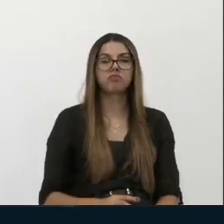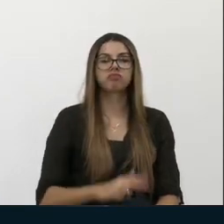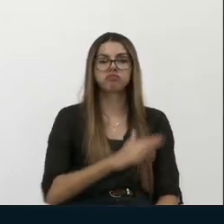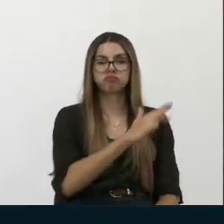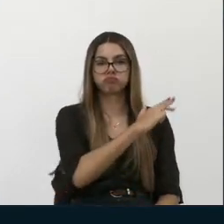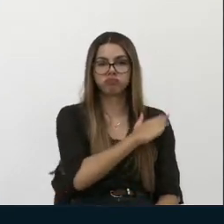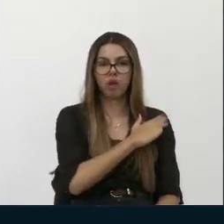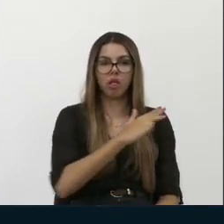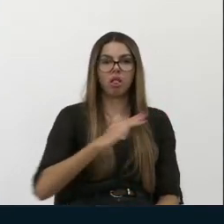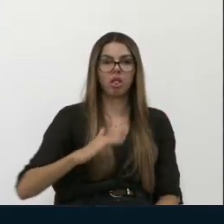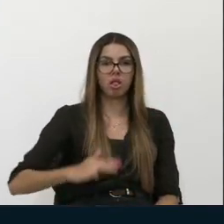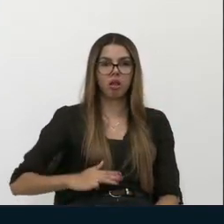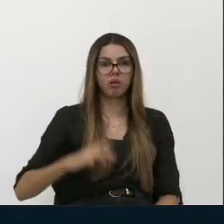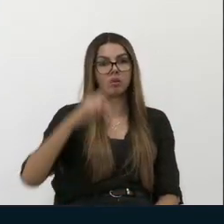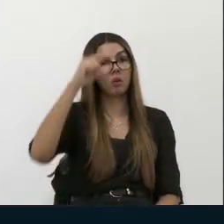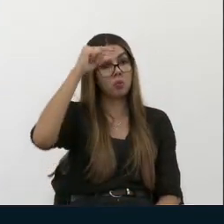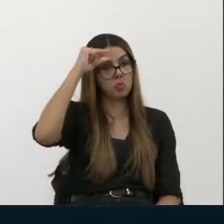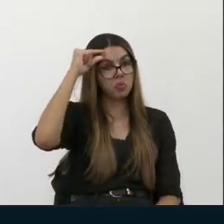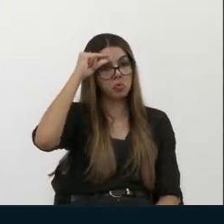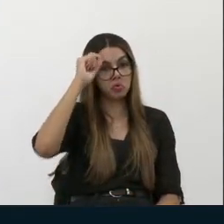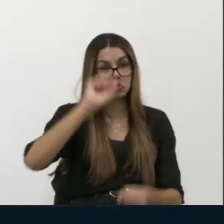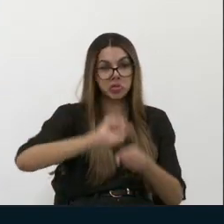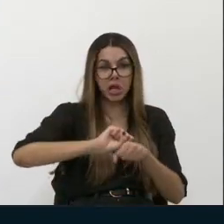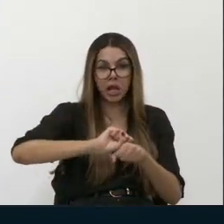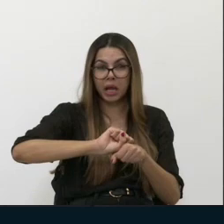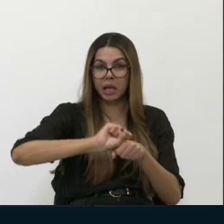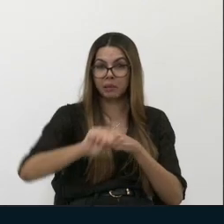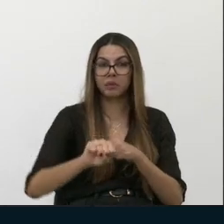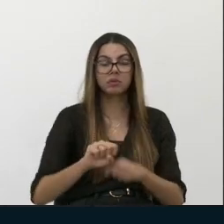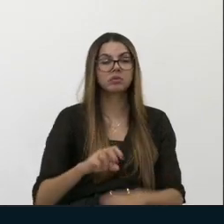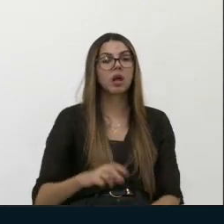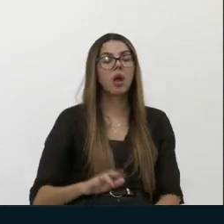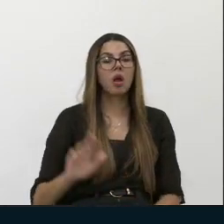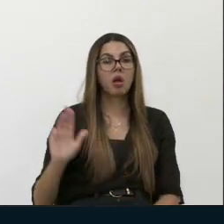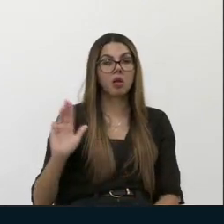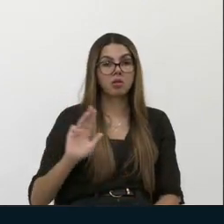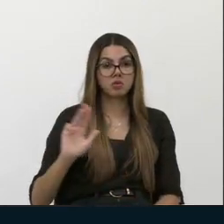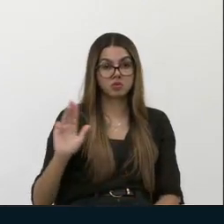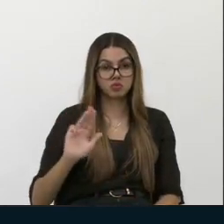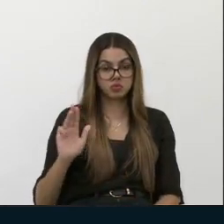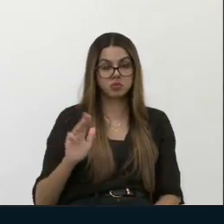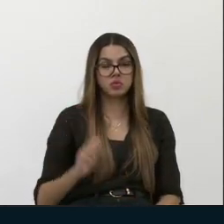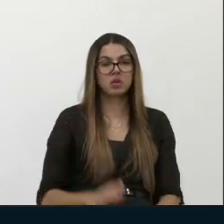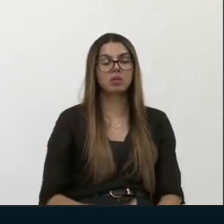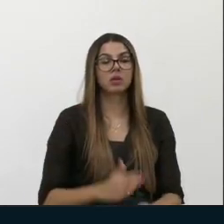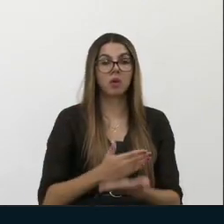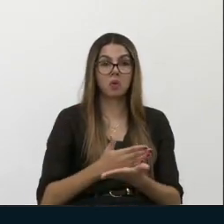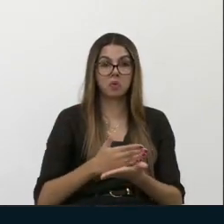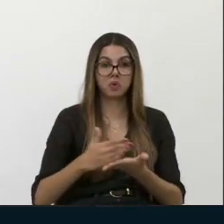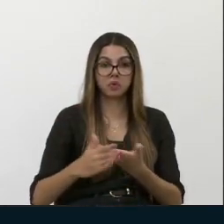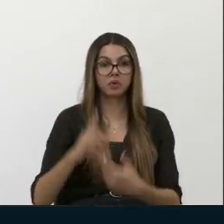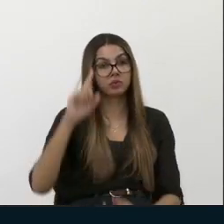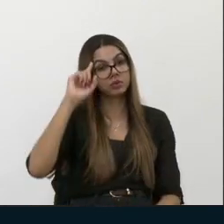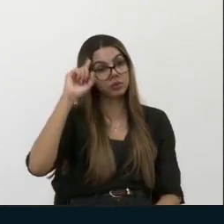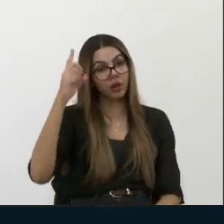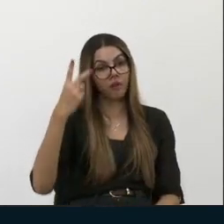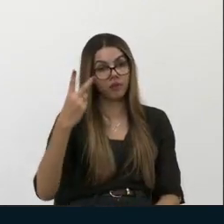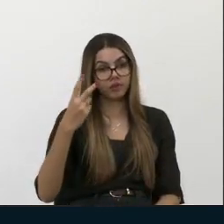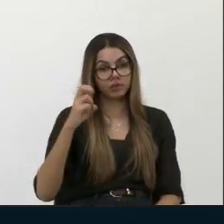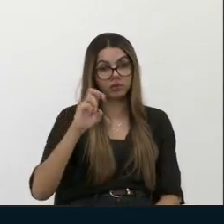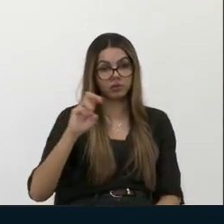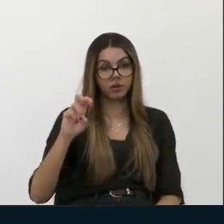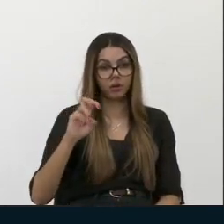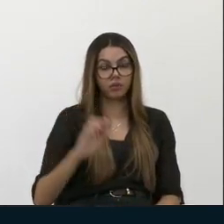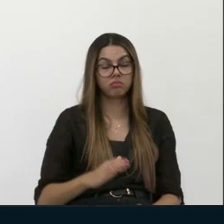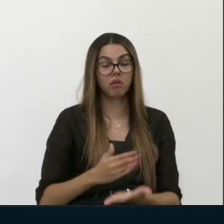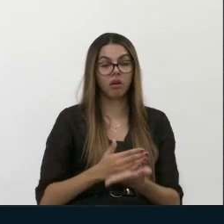destruiu, foi o Lula que inaugurou. Então, o Lula está aqui dia 25 para inaugurar mais